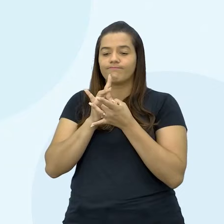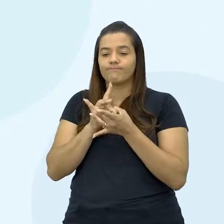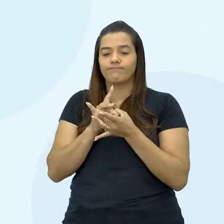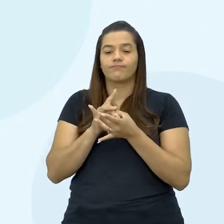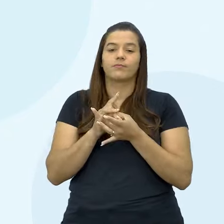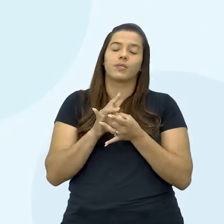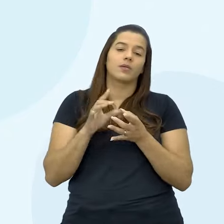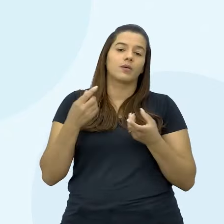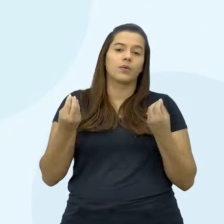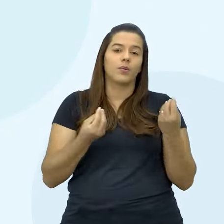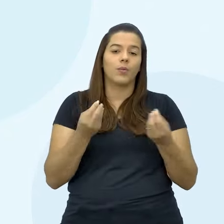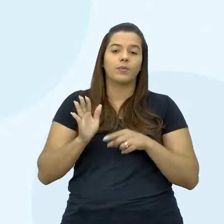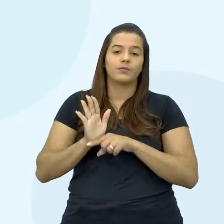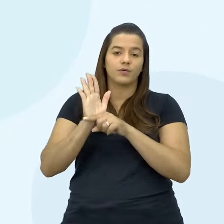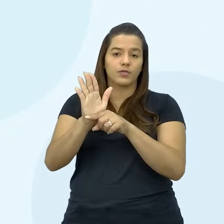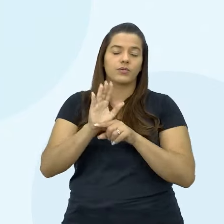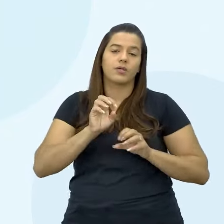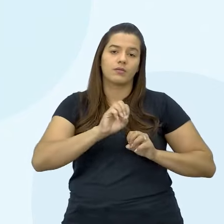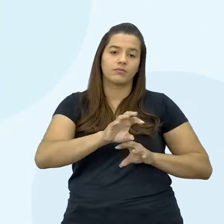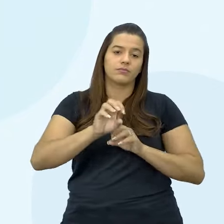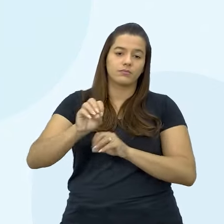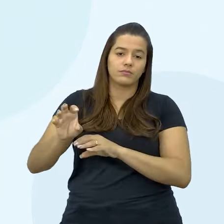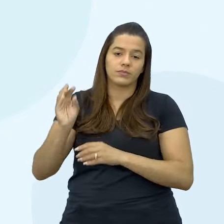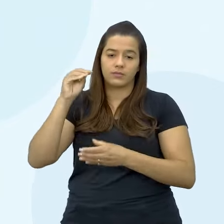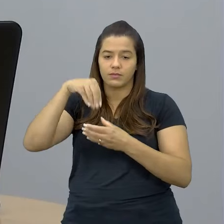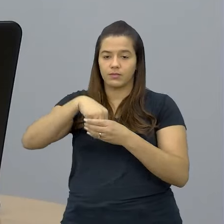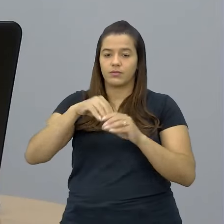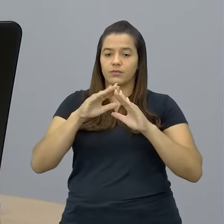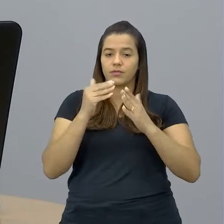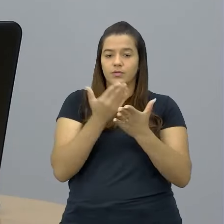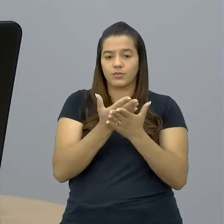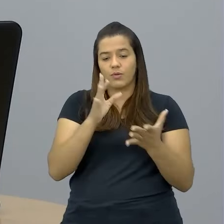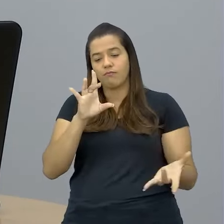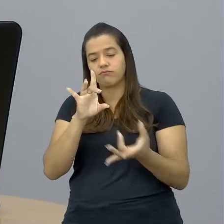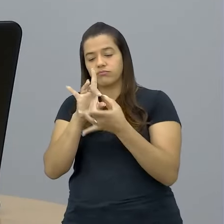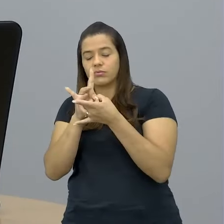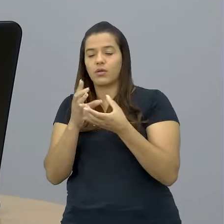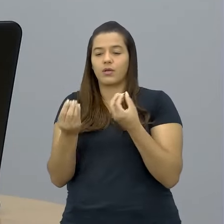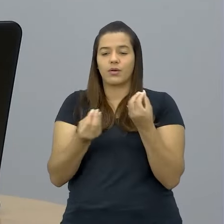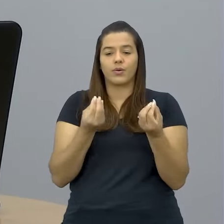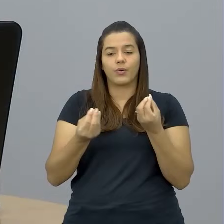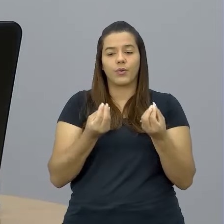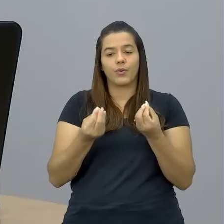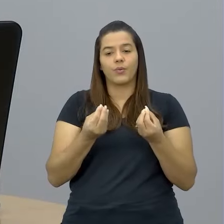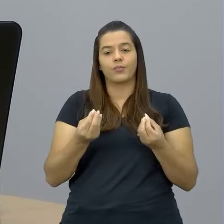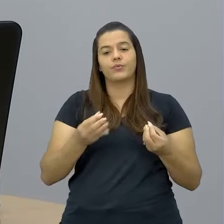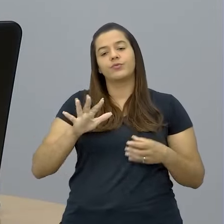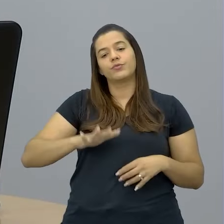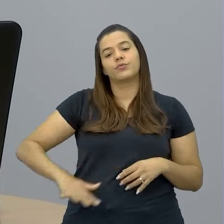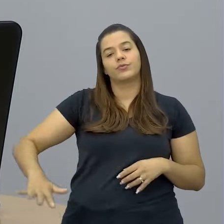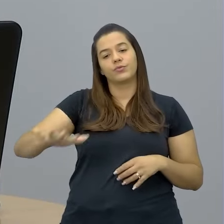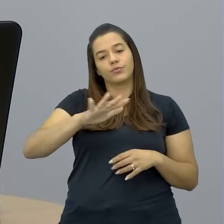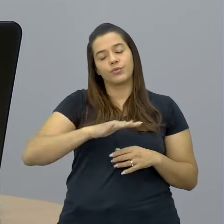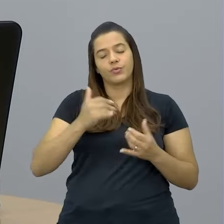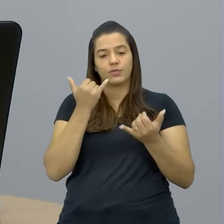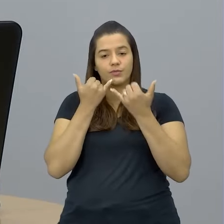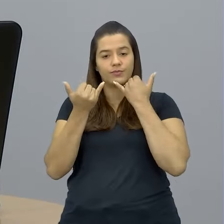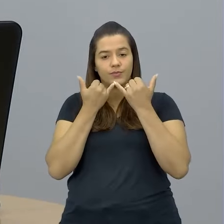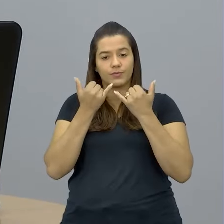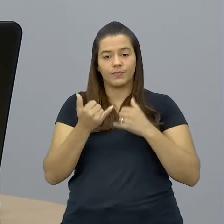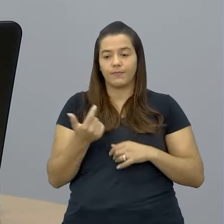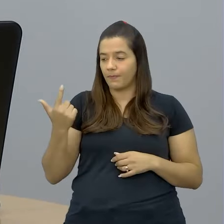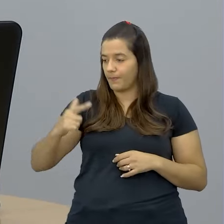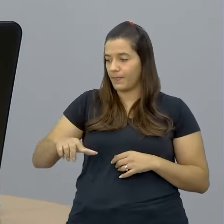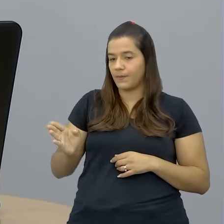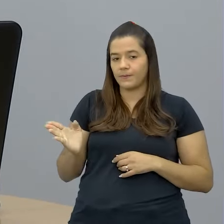suas integrações, como eles vão ter esse elo, né, que eles vão fazer essa grande rede aí de informações. Quer por